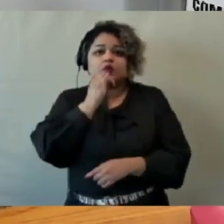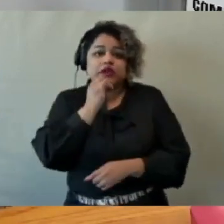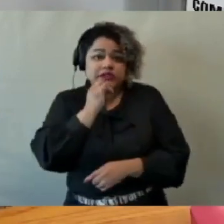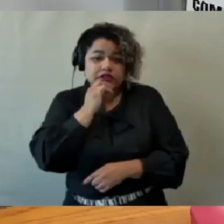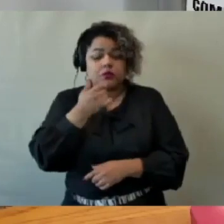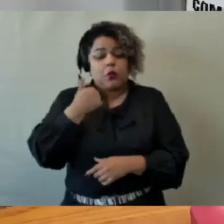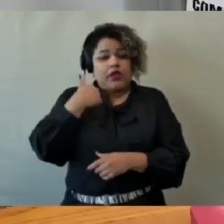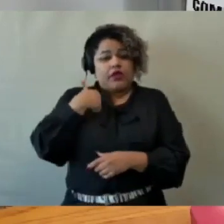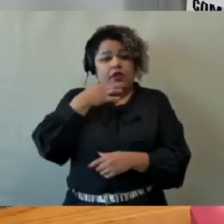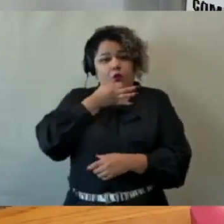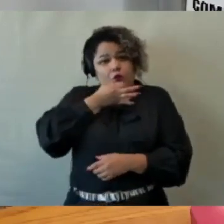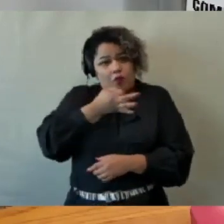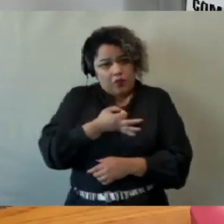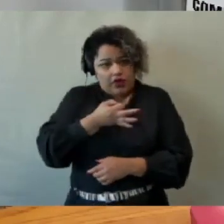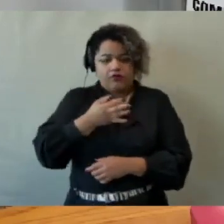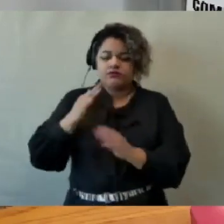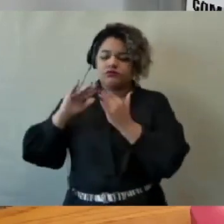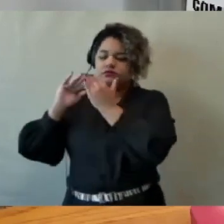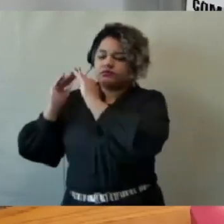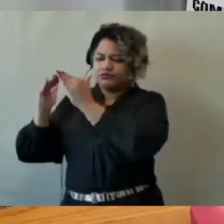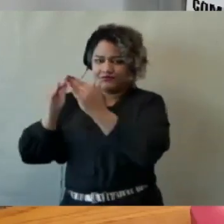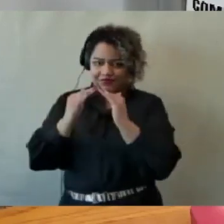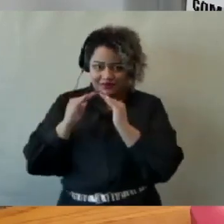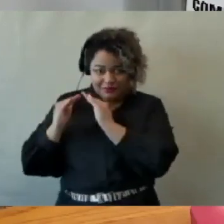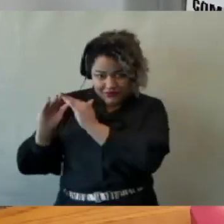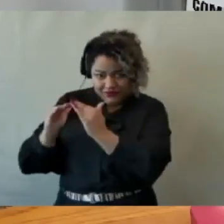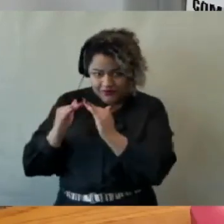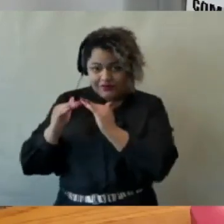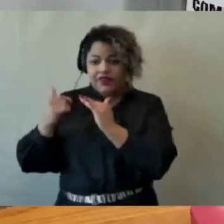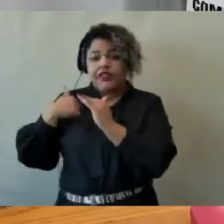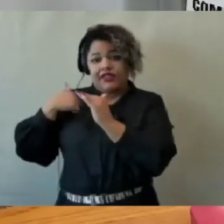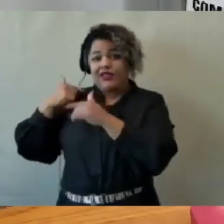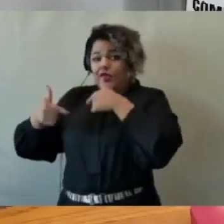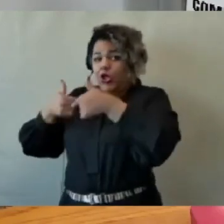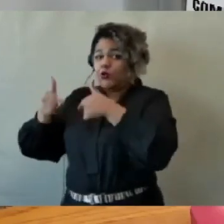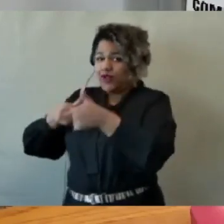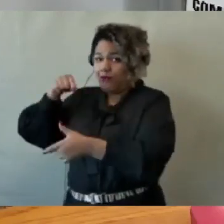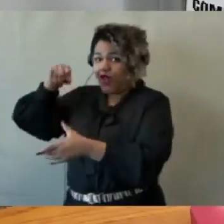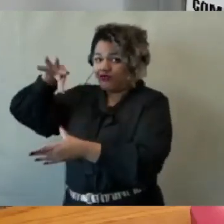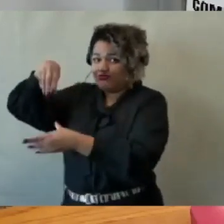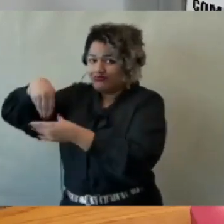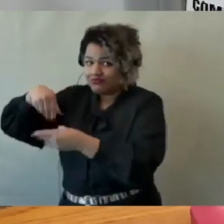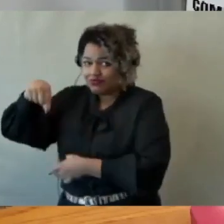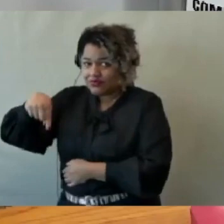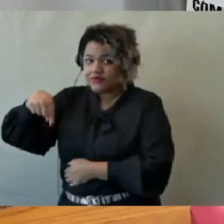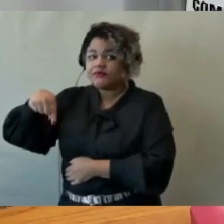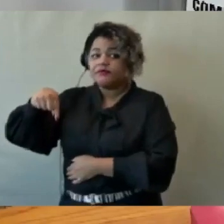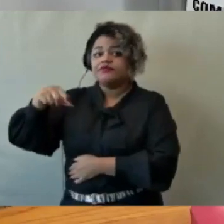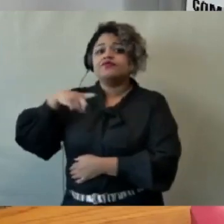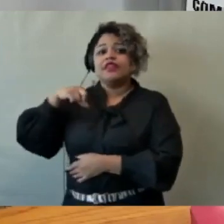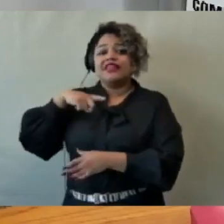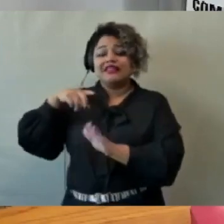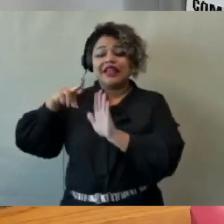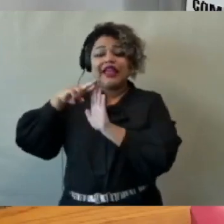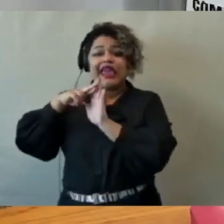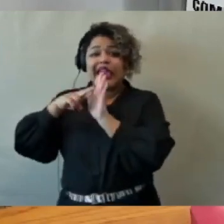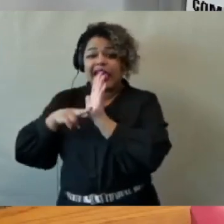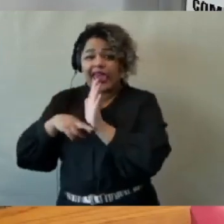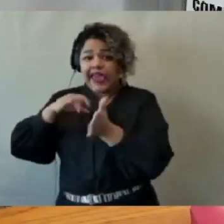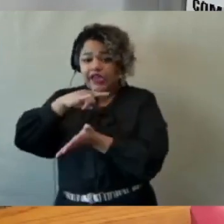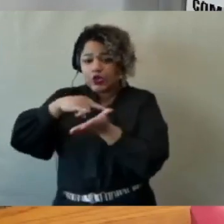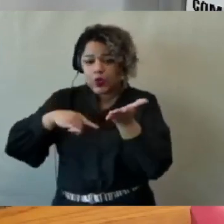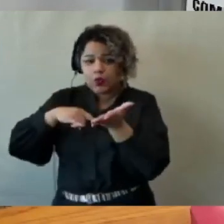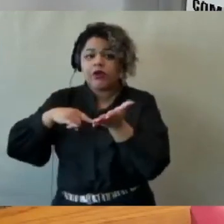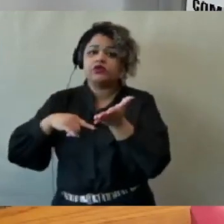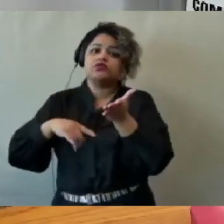ver, numa vila e favela, como é a creche que eu trabalho, a regra para a liberação desses documentos talvez deveriam ter